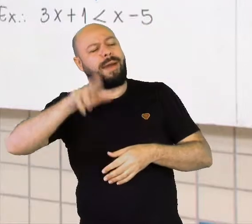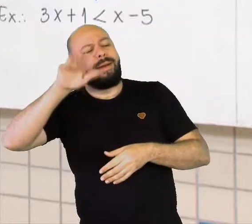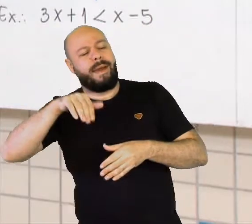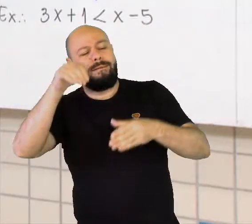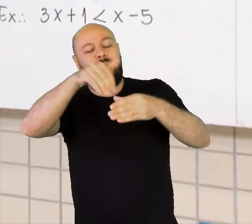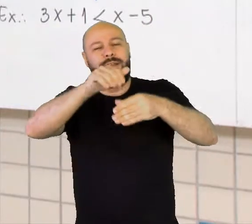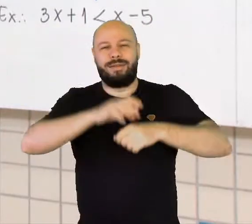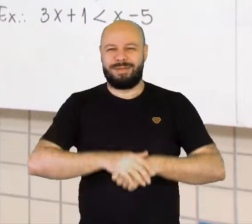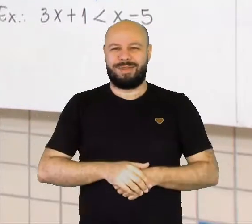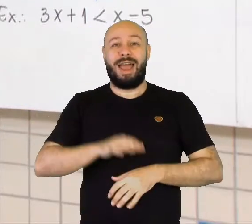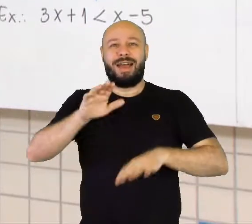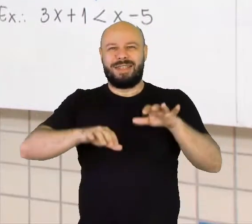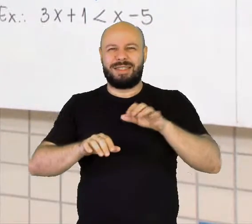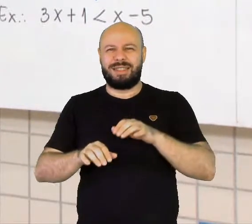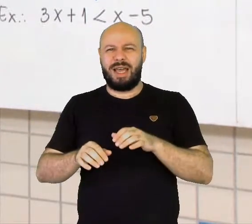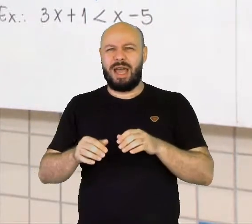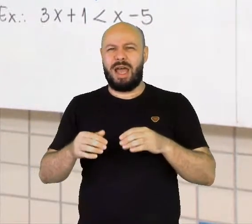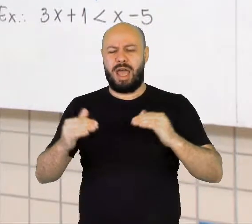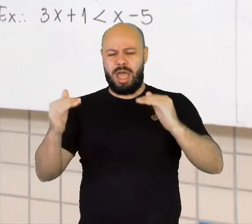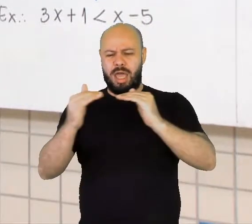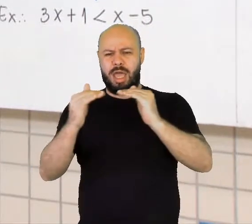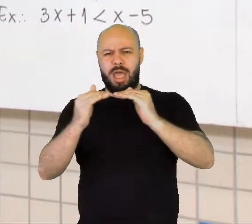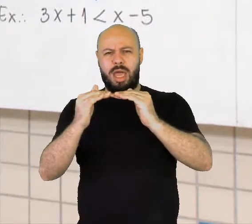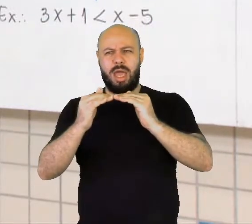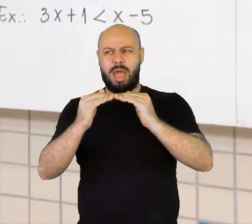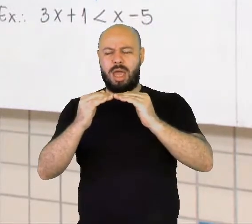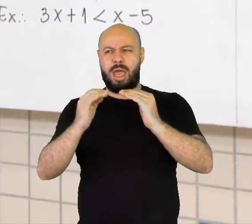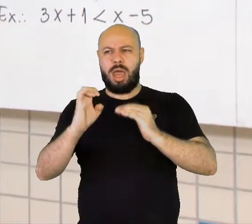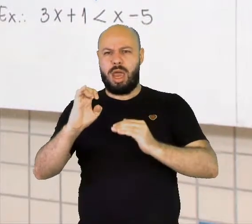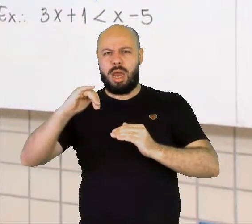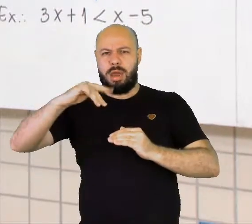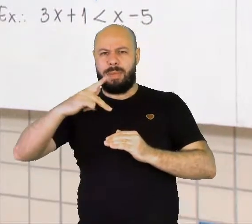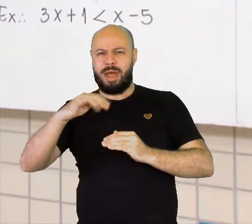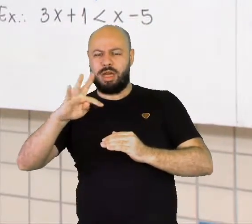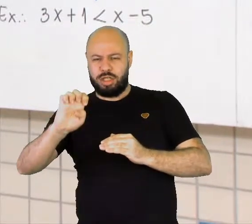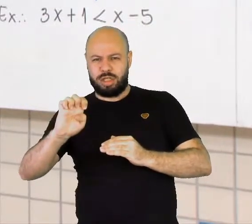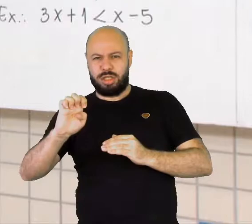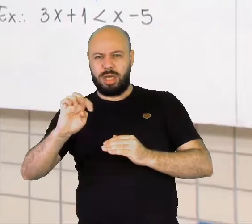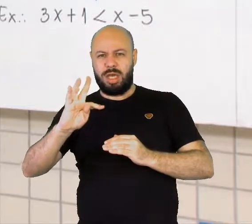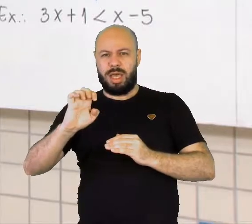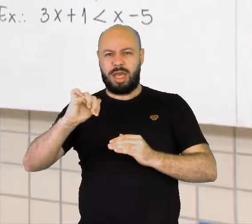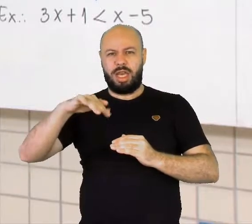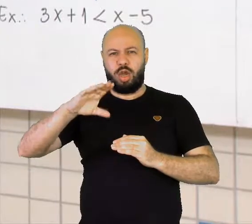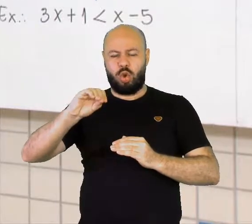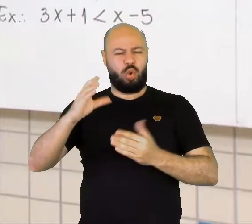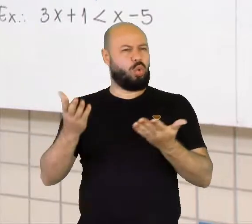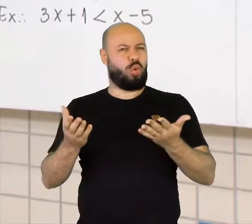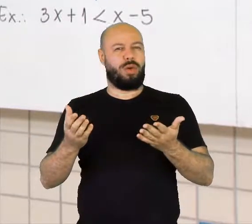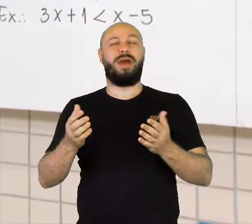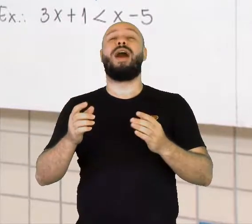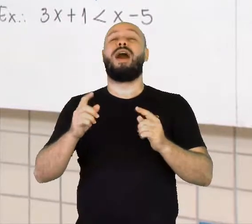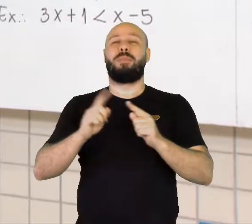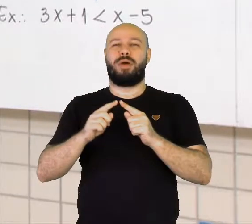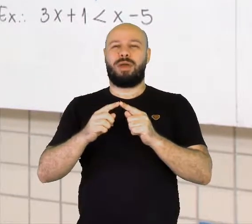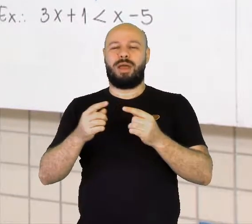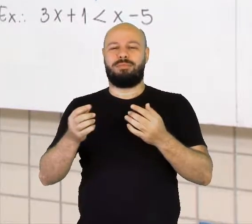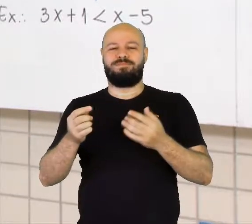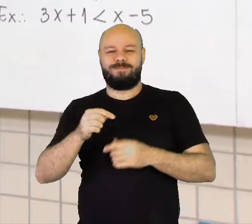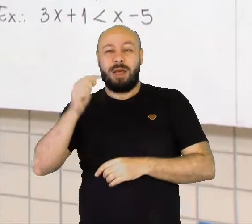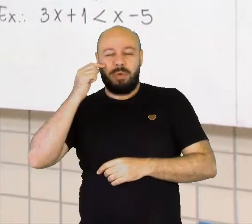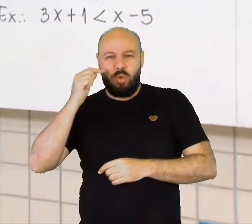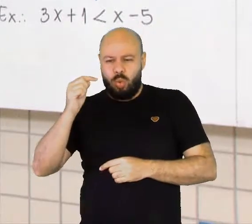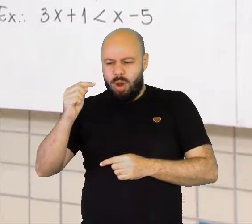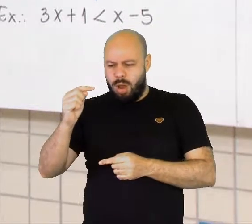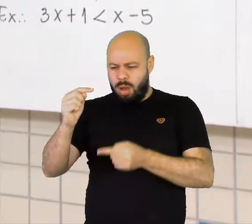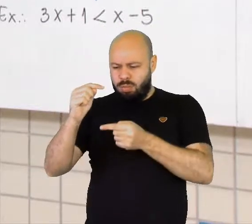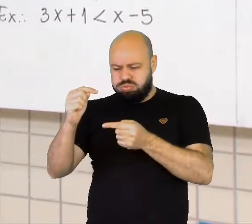está em empate técnico. Por quê? Porque o menor valor do intervalo de um dos candidatos, o